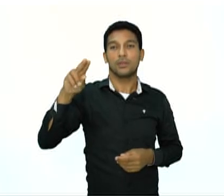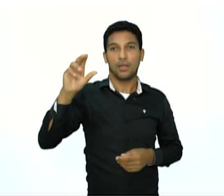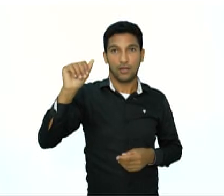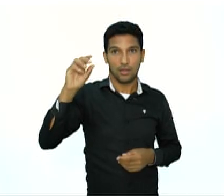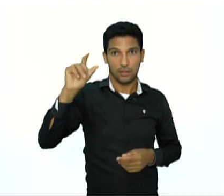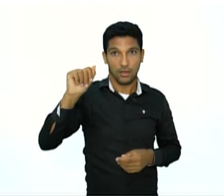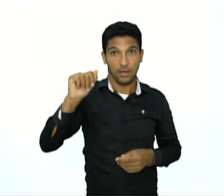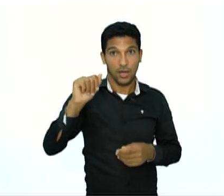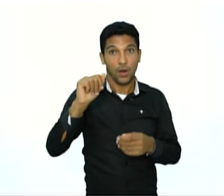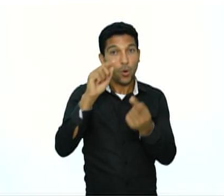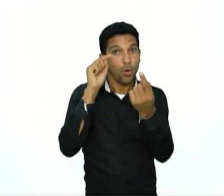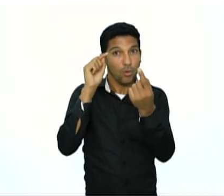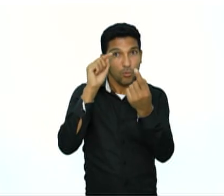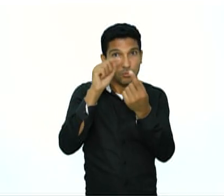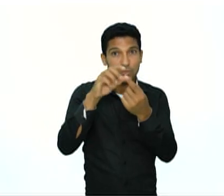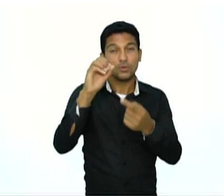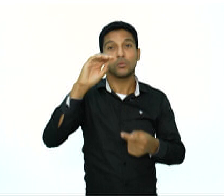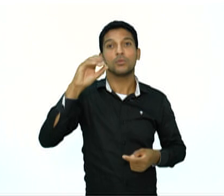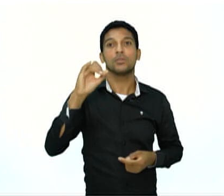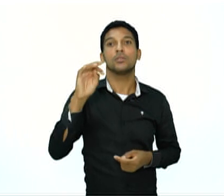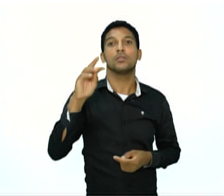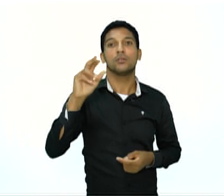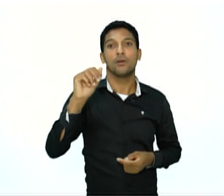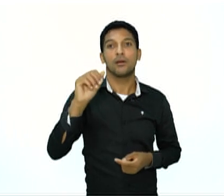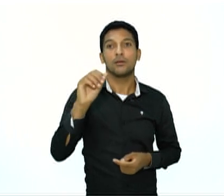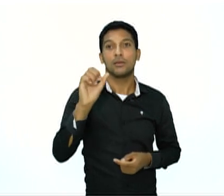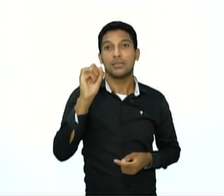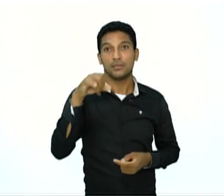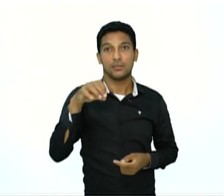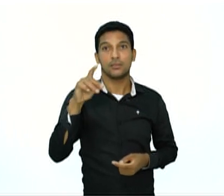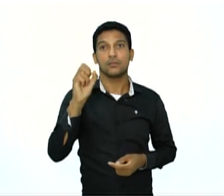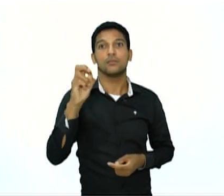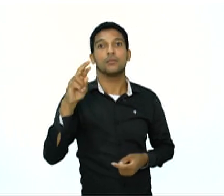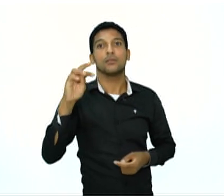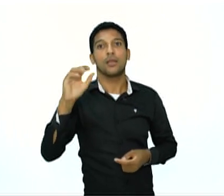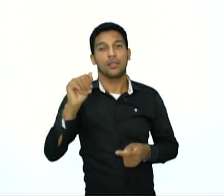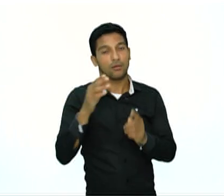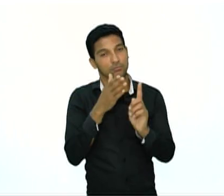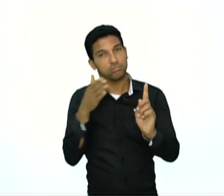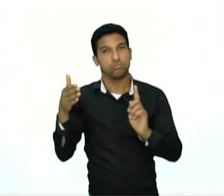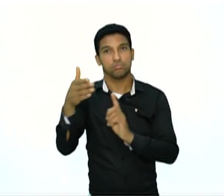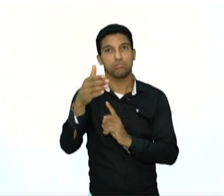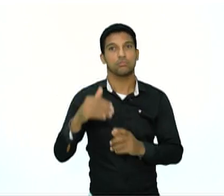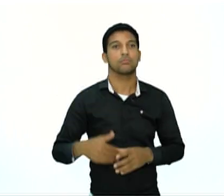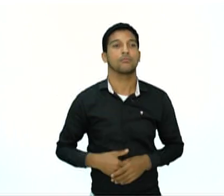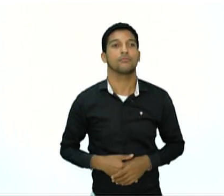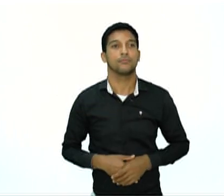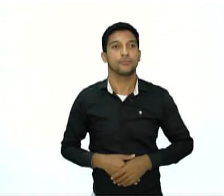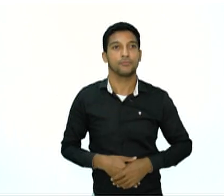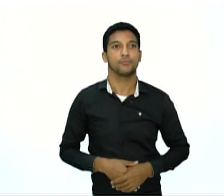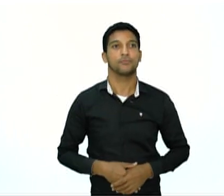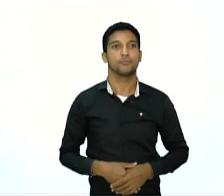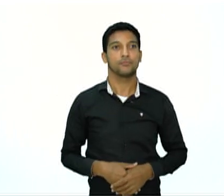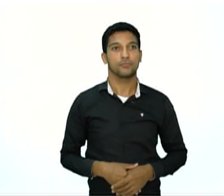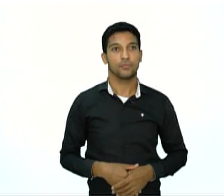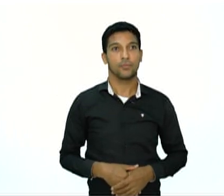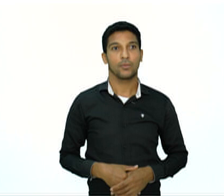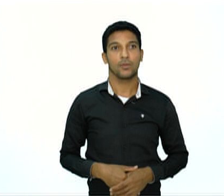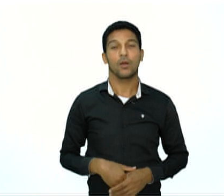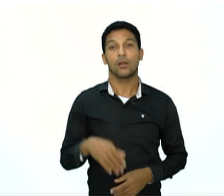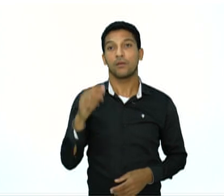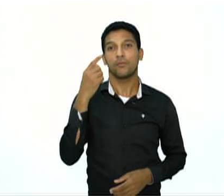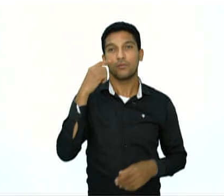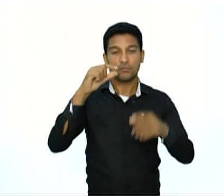Agora, a substantiva apositiva é aquela que exerce função de aposto. Tenha certeza disso, 2 pontos, que é